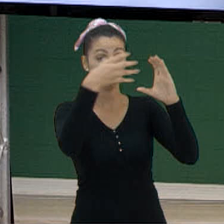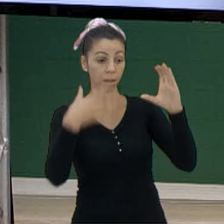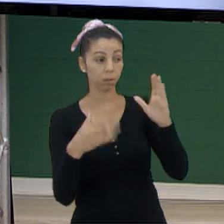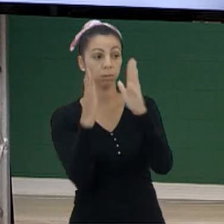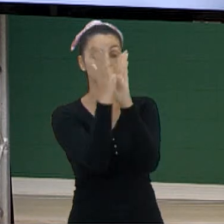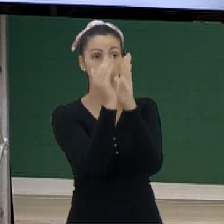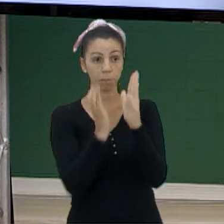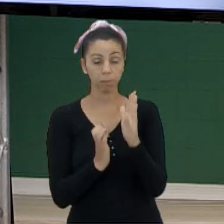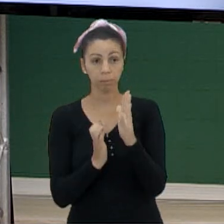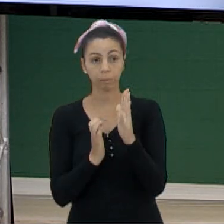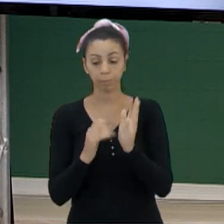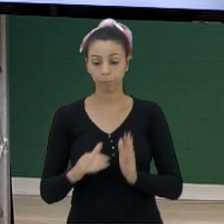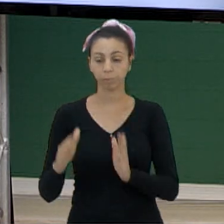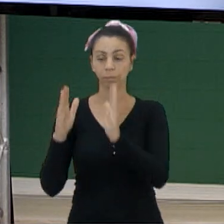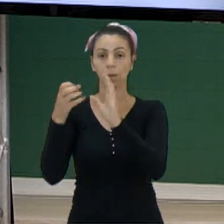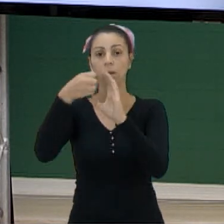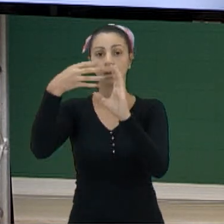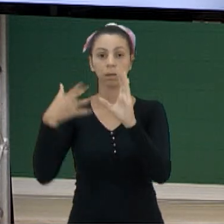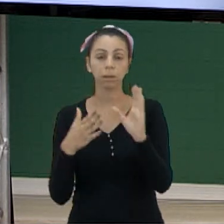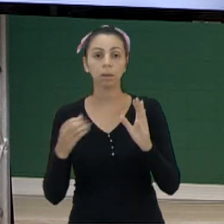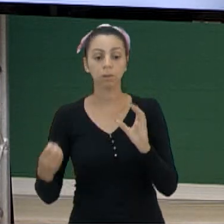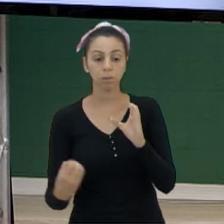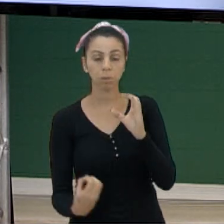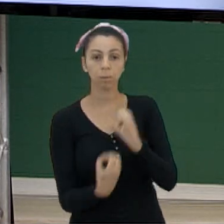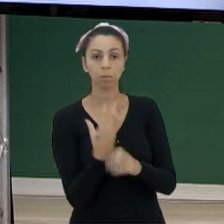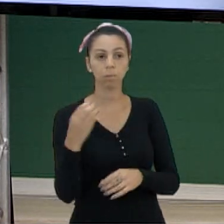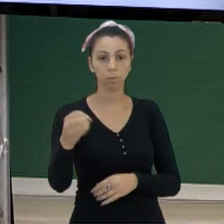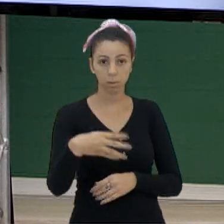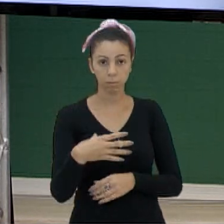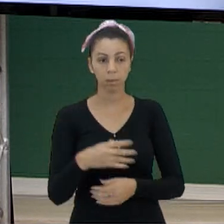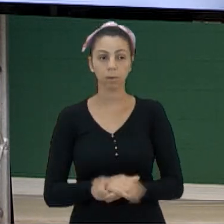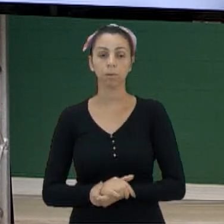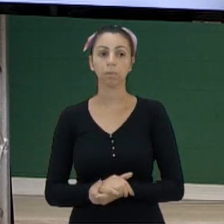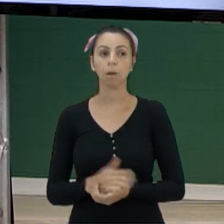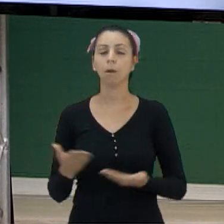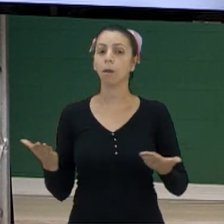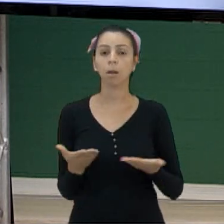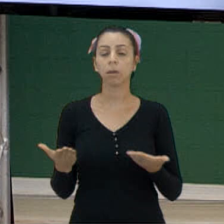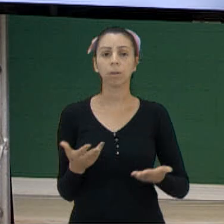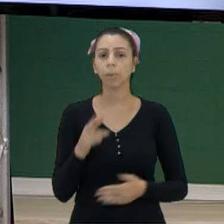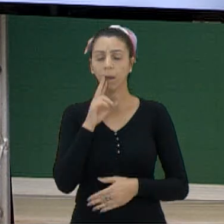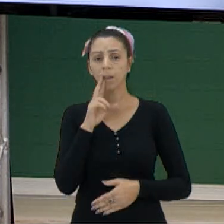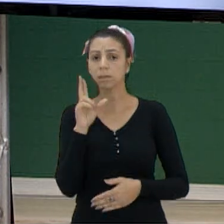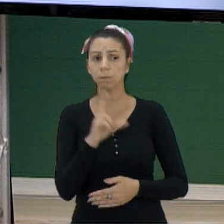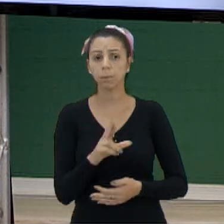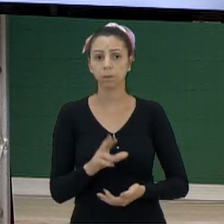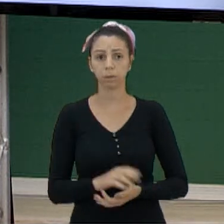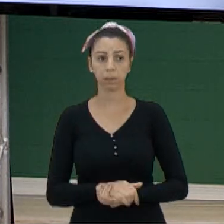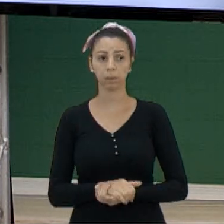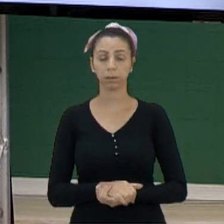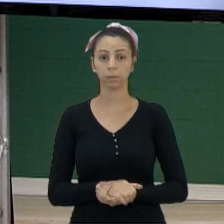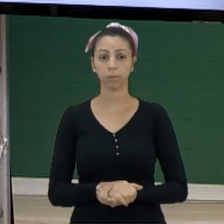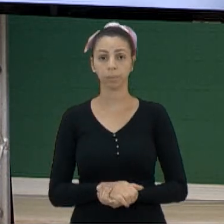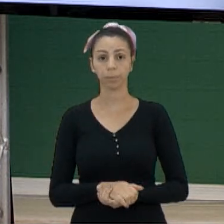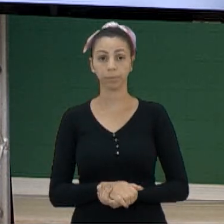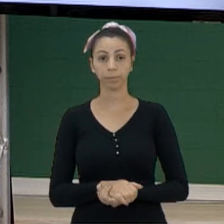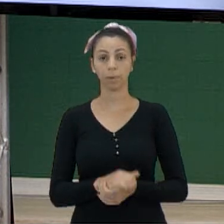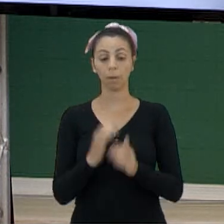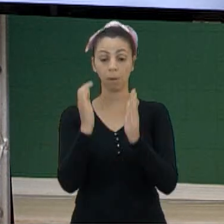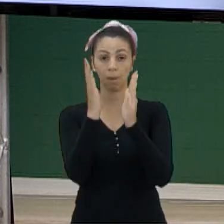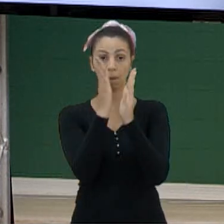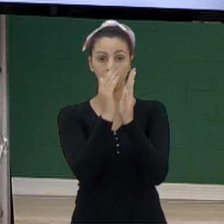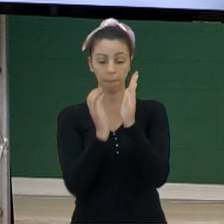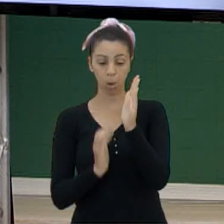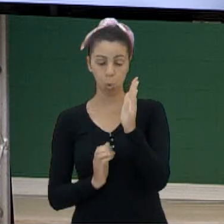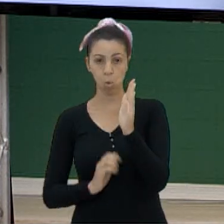aqui, características do Renascimento. Então, qual que é a resposta aqui? Aqui é a letra